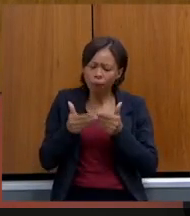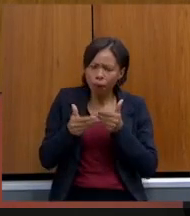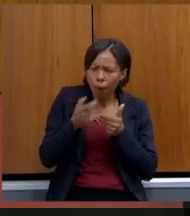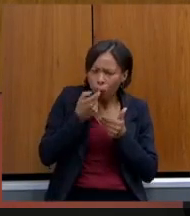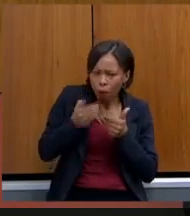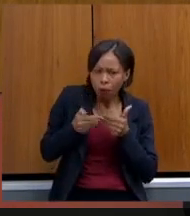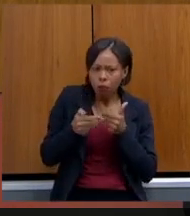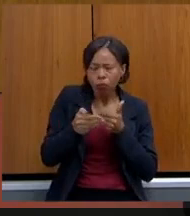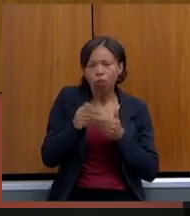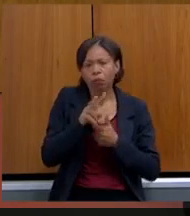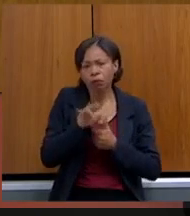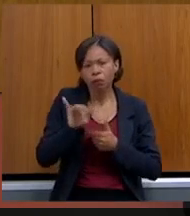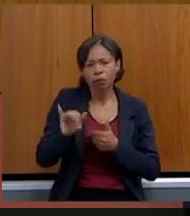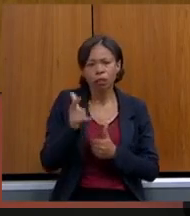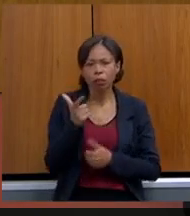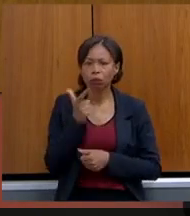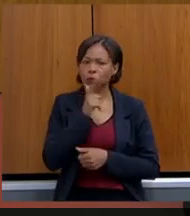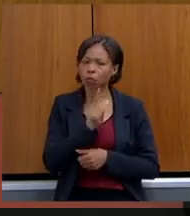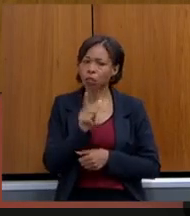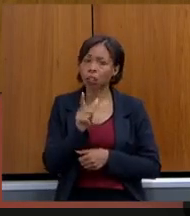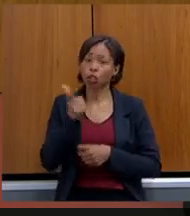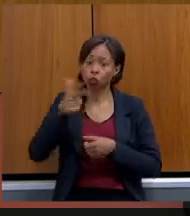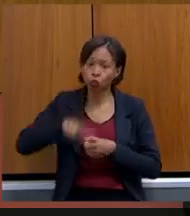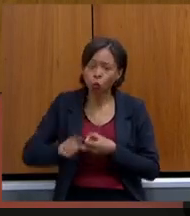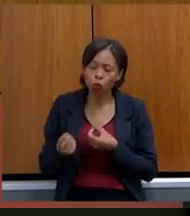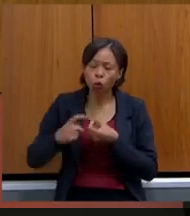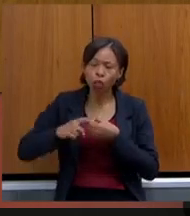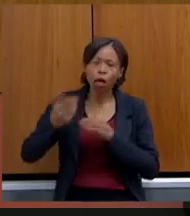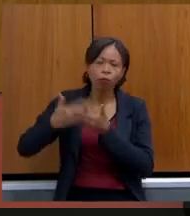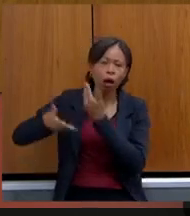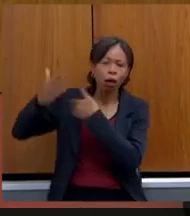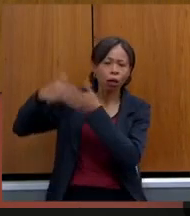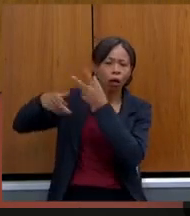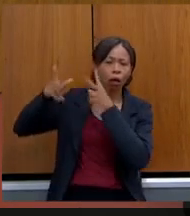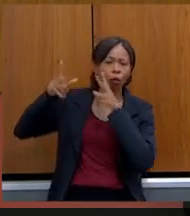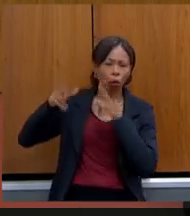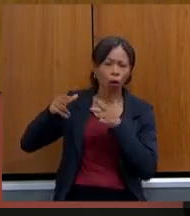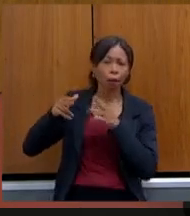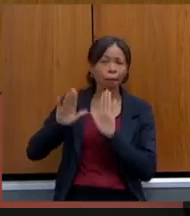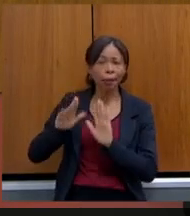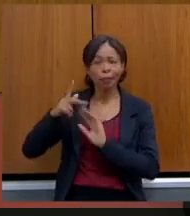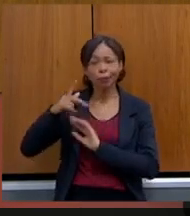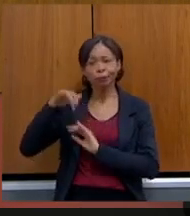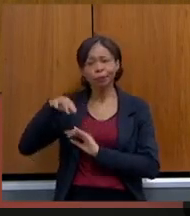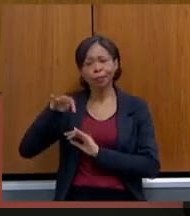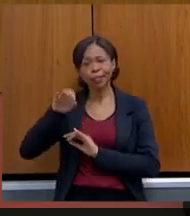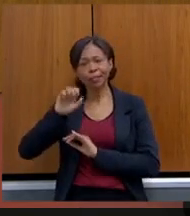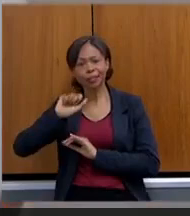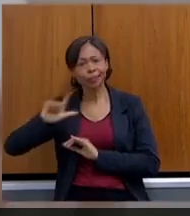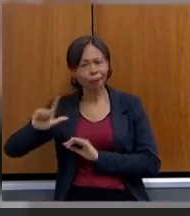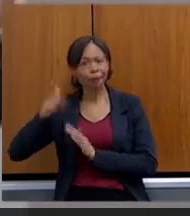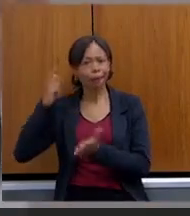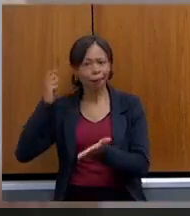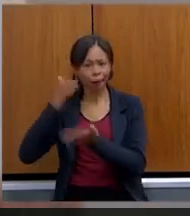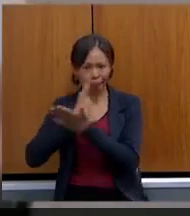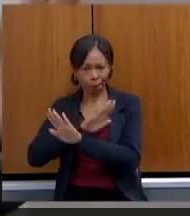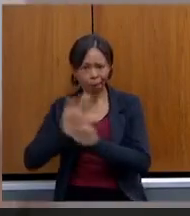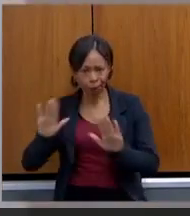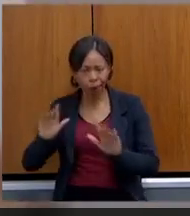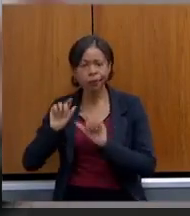breve nós conseguir conseguiremos voltar aquilo que tinha o passado e que no governo Pimentel acabou que era o pagamento